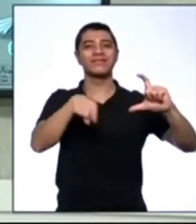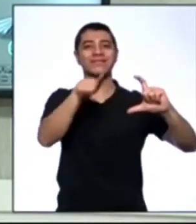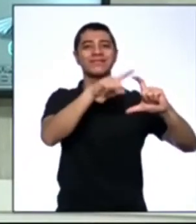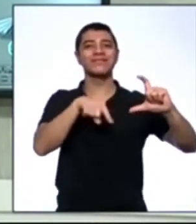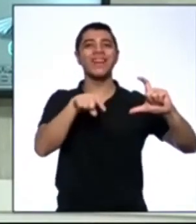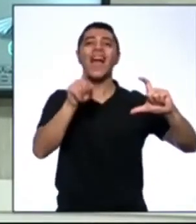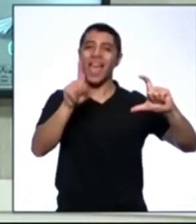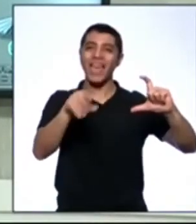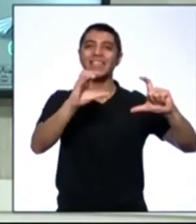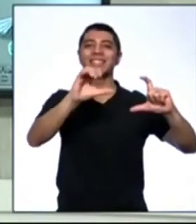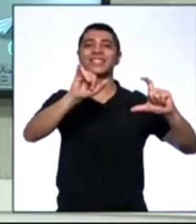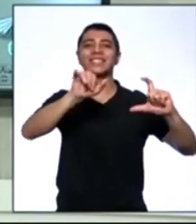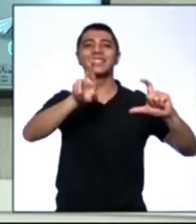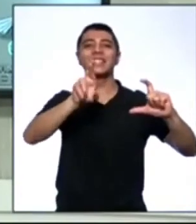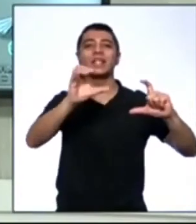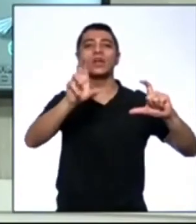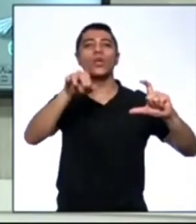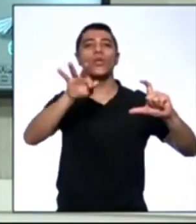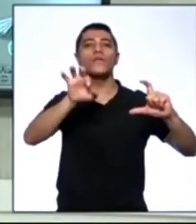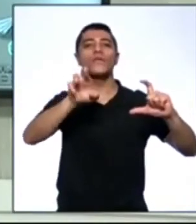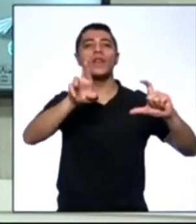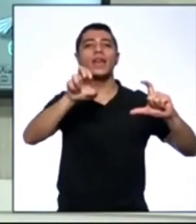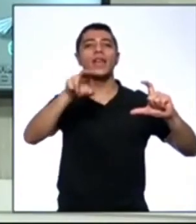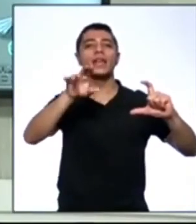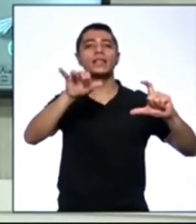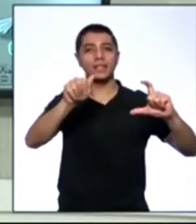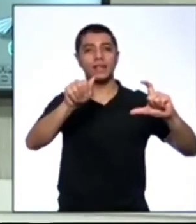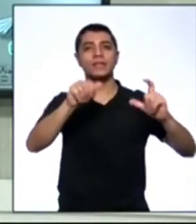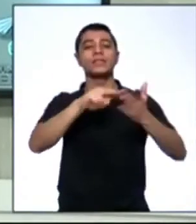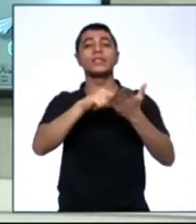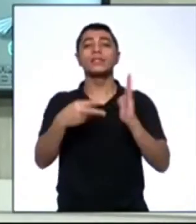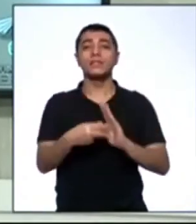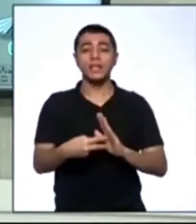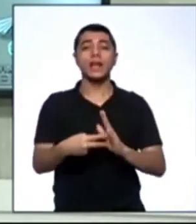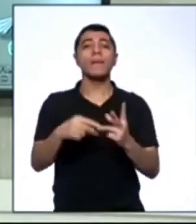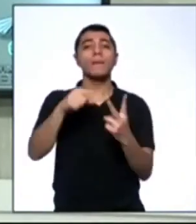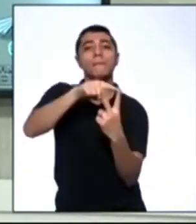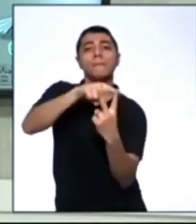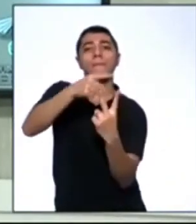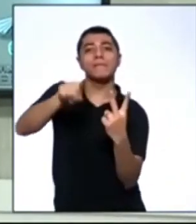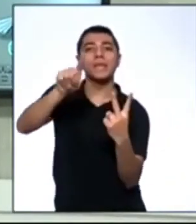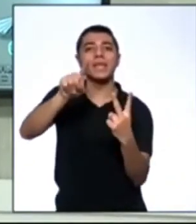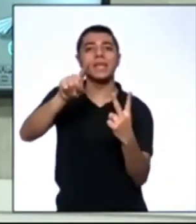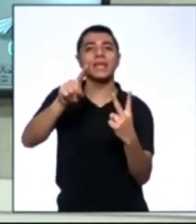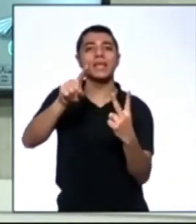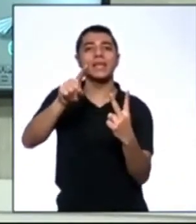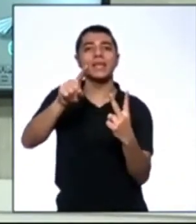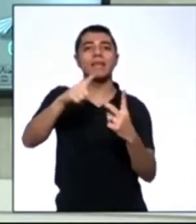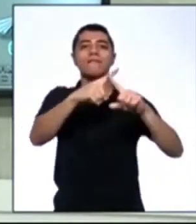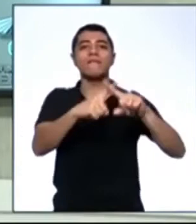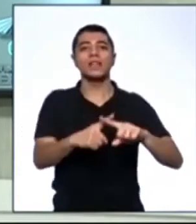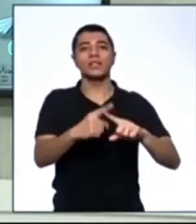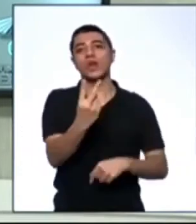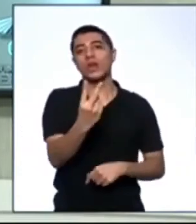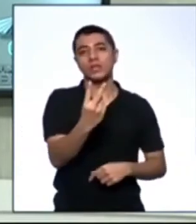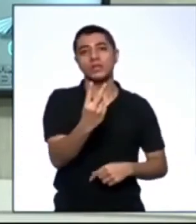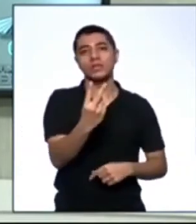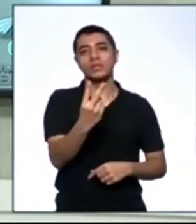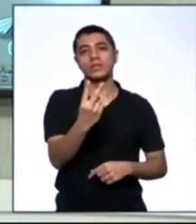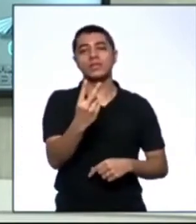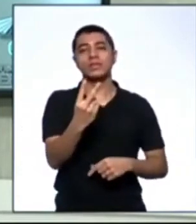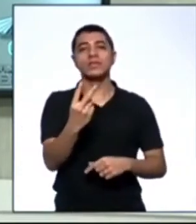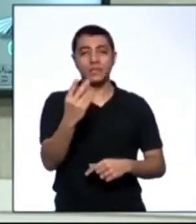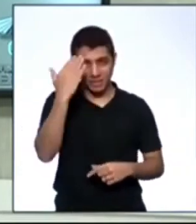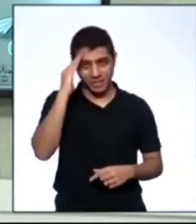vezes o raio, né, da circunferência. Se der duas voltas, então vai ser 2πr mais 2πr,